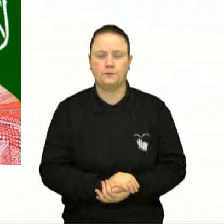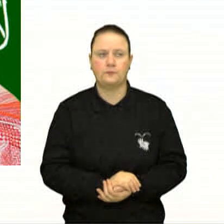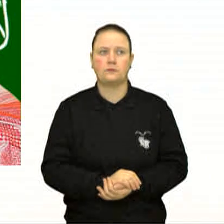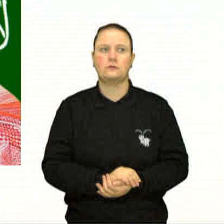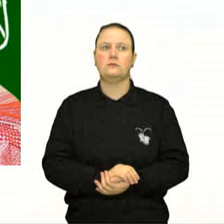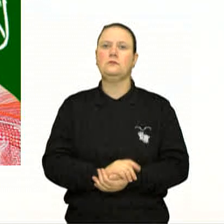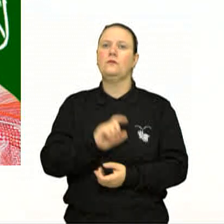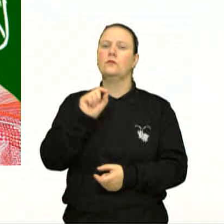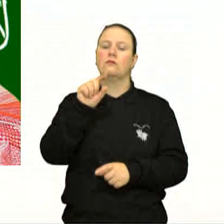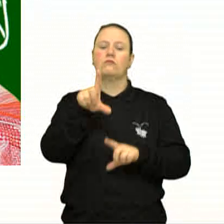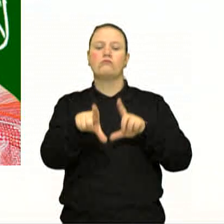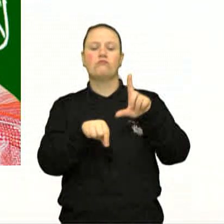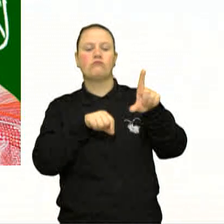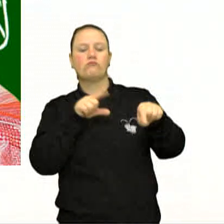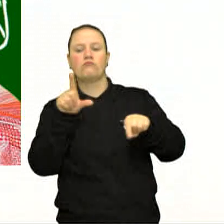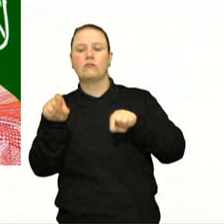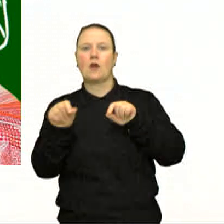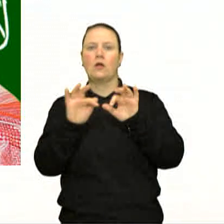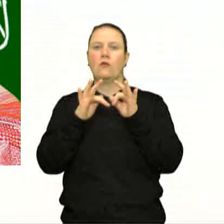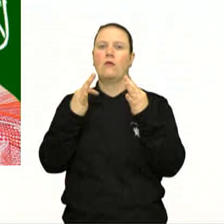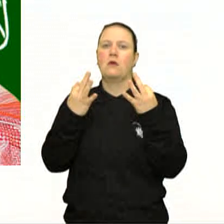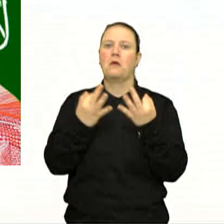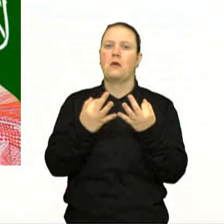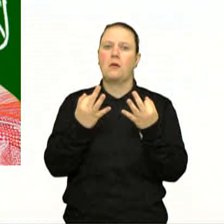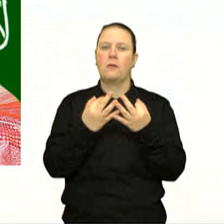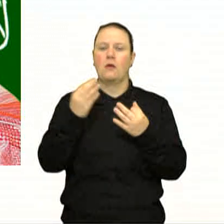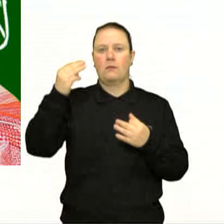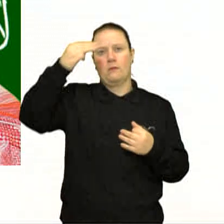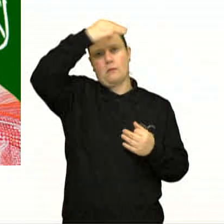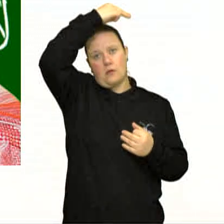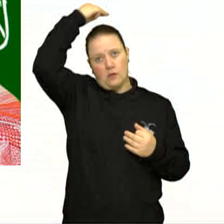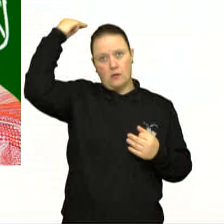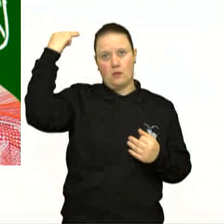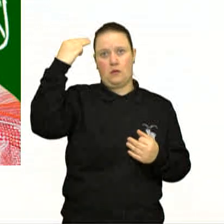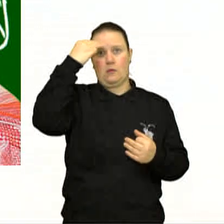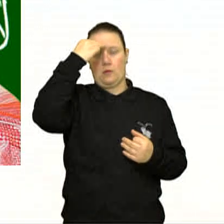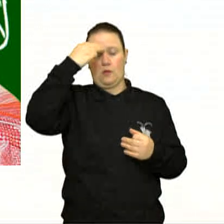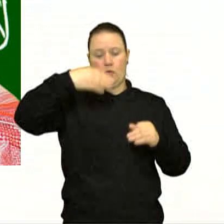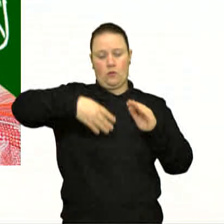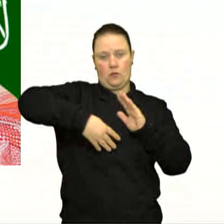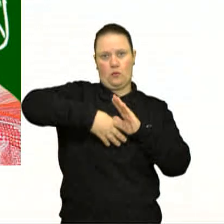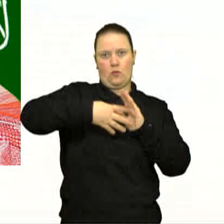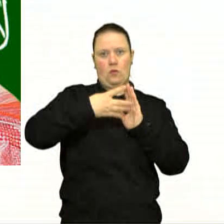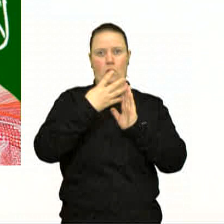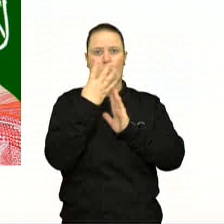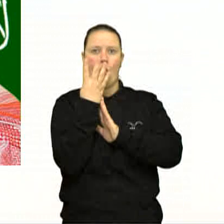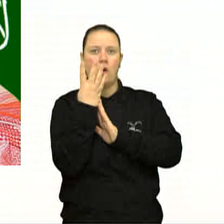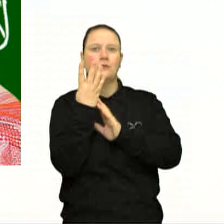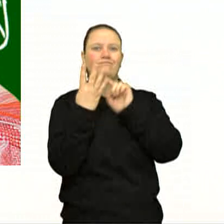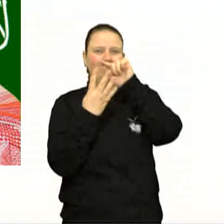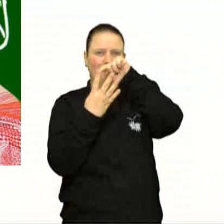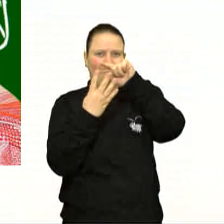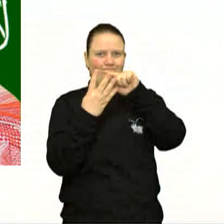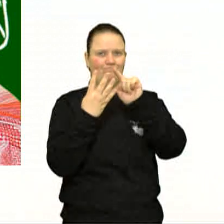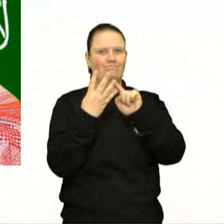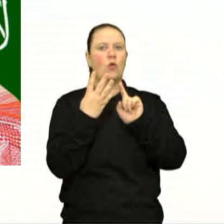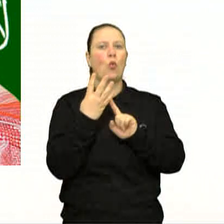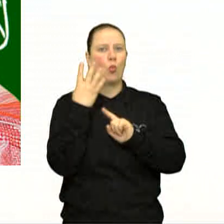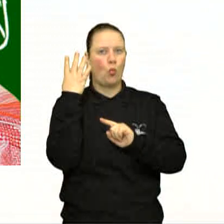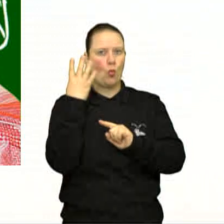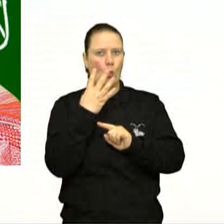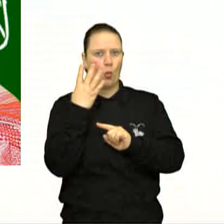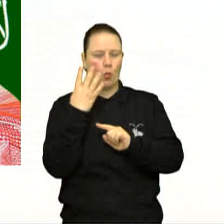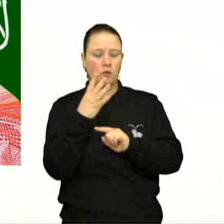Eles foram escolhidos entre os parentes de Maomé, tá? Então os 4 primeiros são parentes de Maomé, foram escolhidos entre os